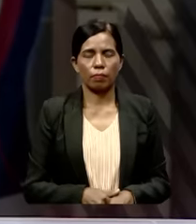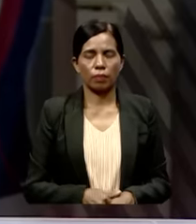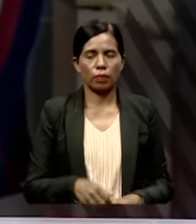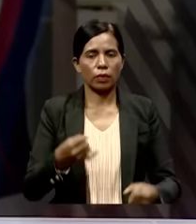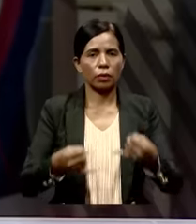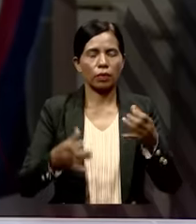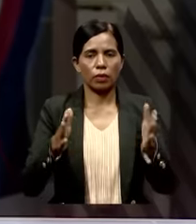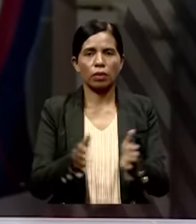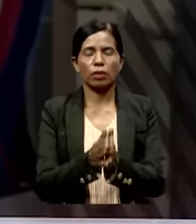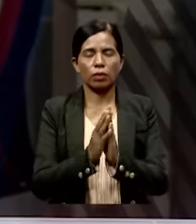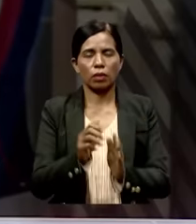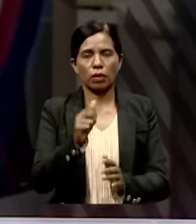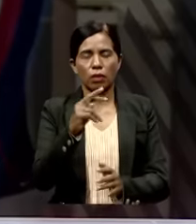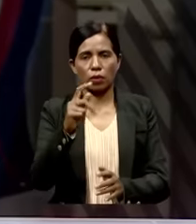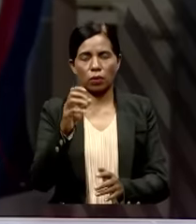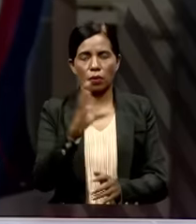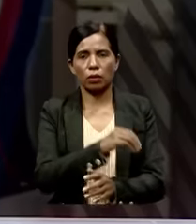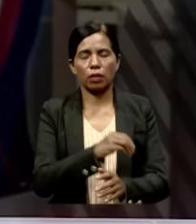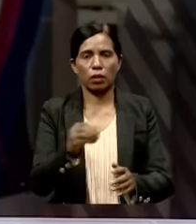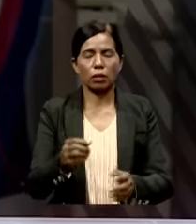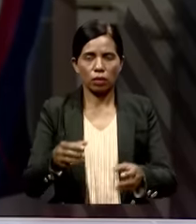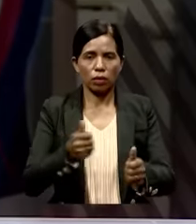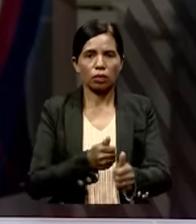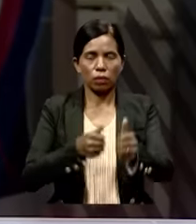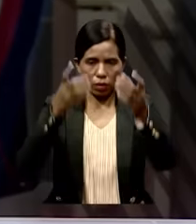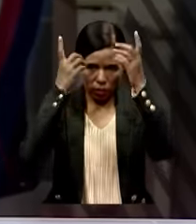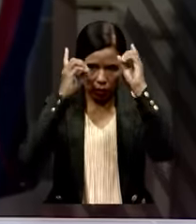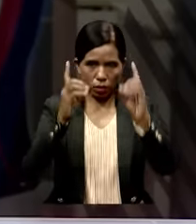jurista Husu António da Conceição a cumprir decisão do tribunal.